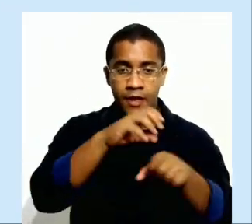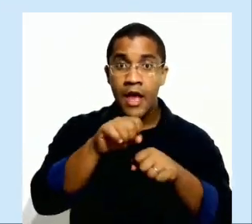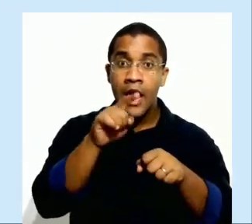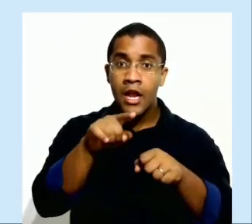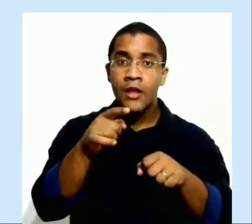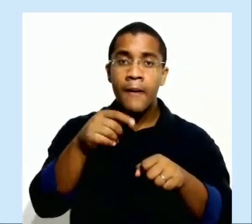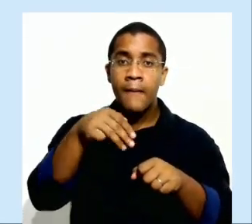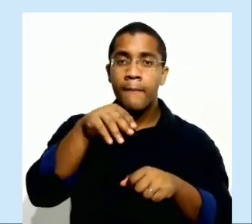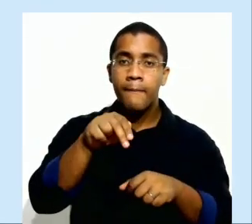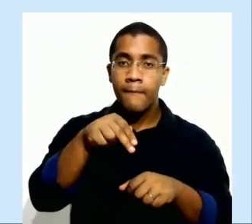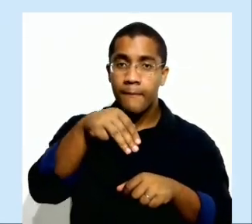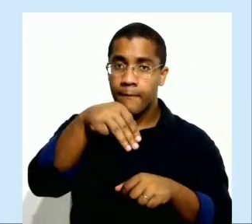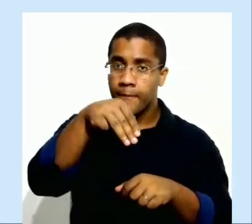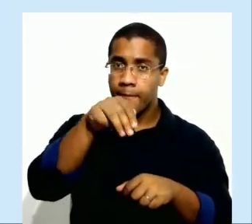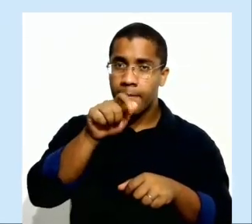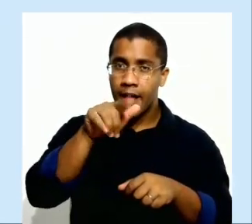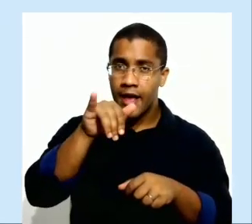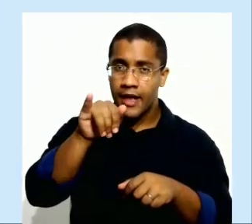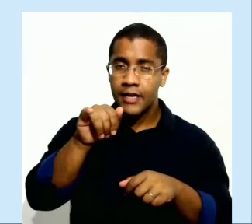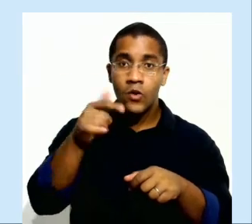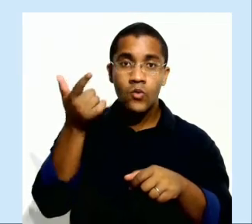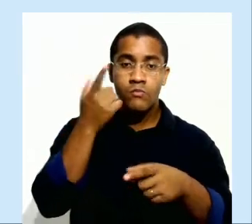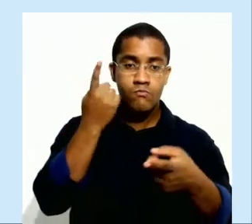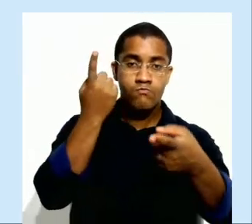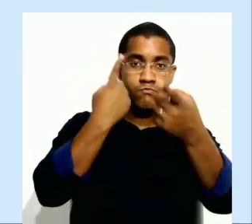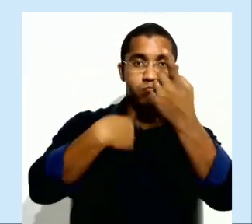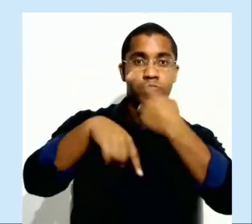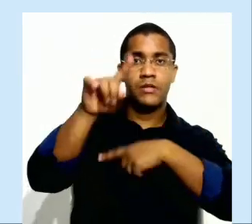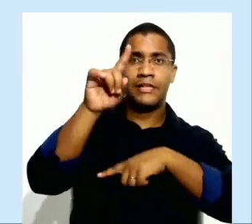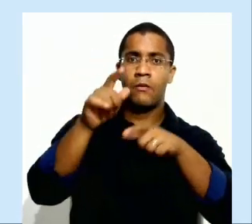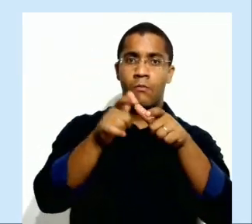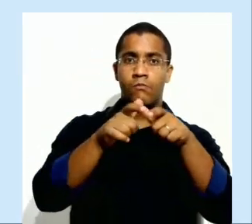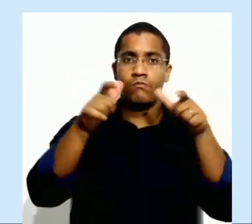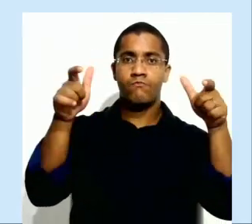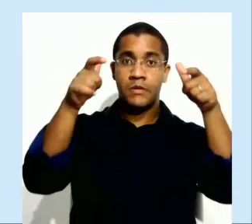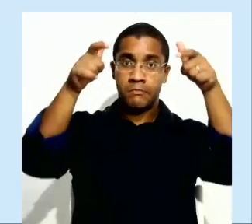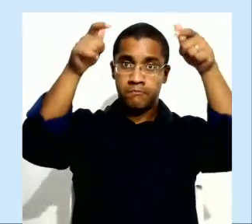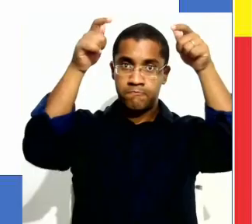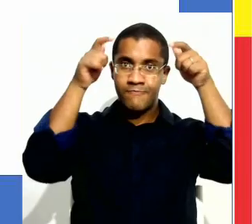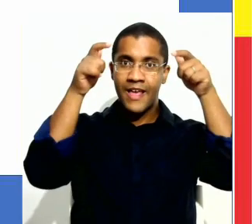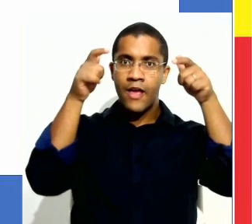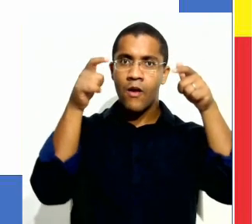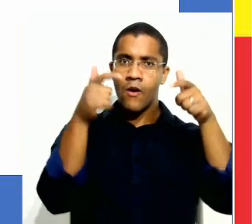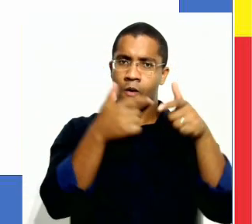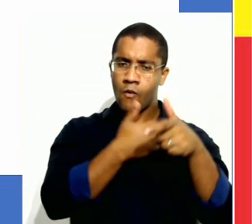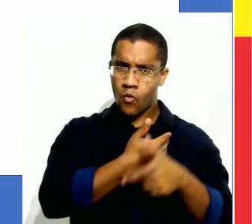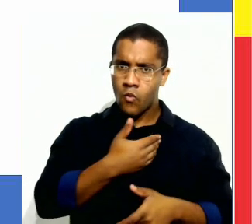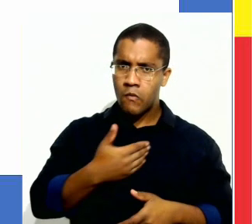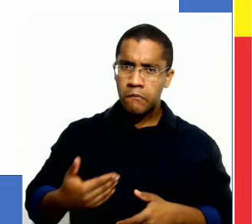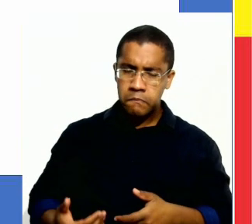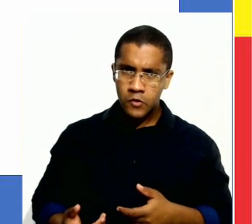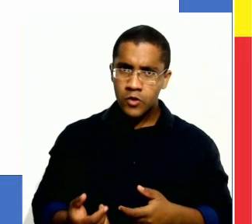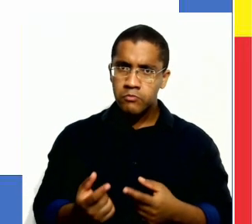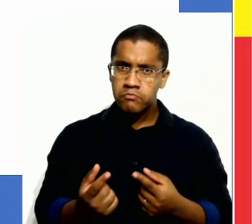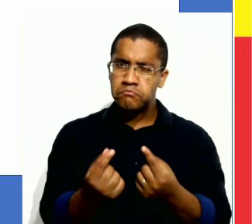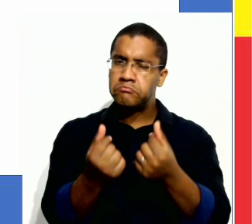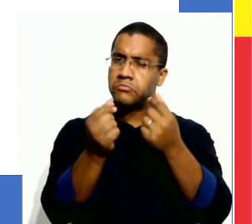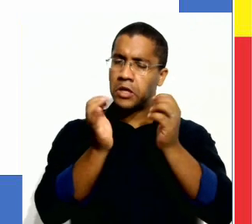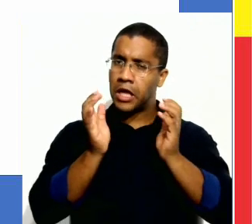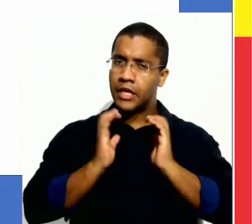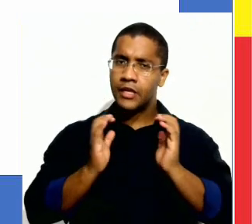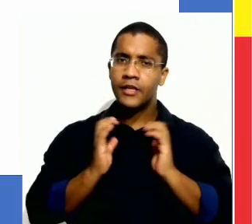um dos maiores impérios, né? Grande e rico. Mali era um reino do